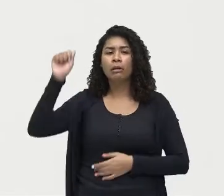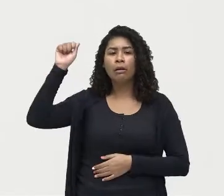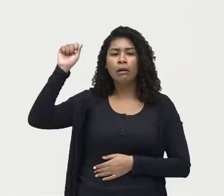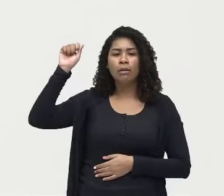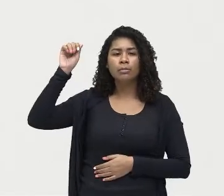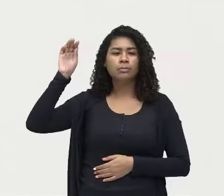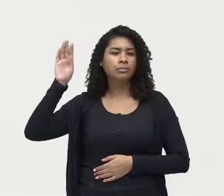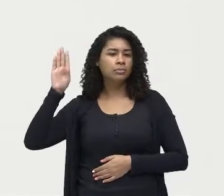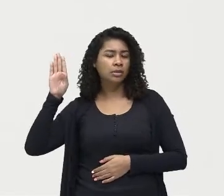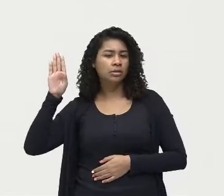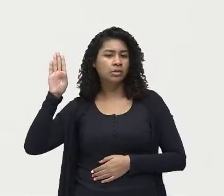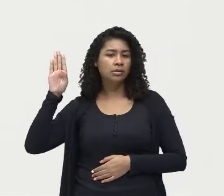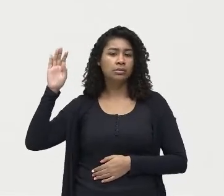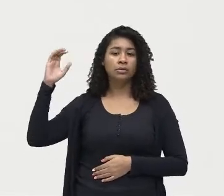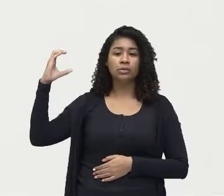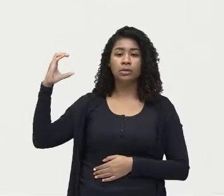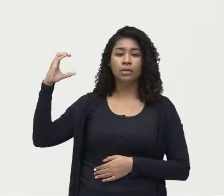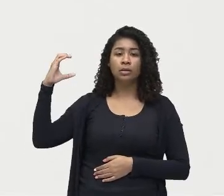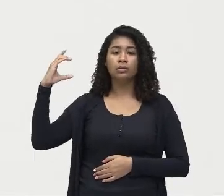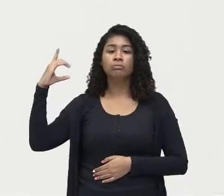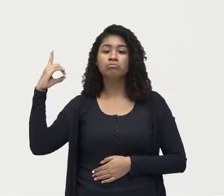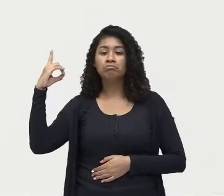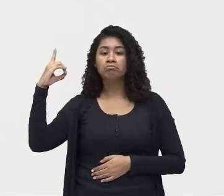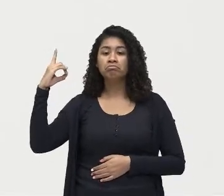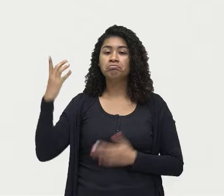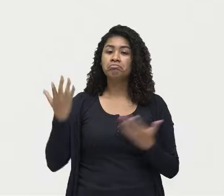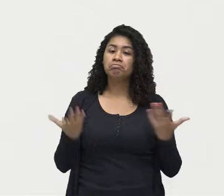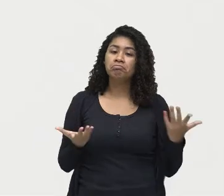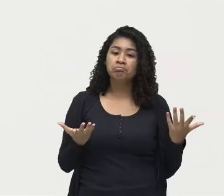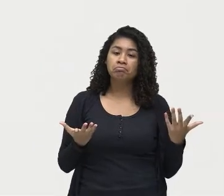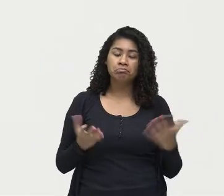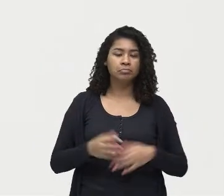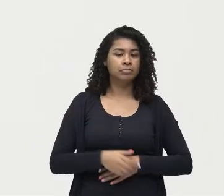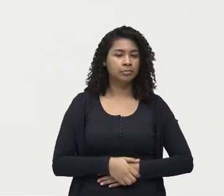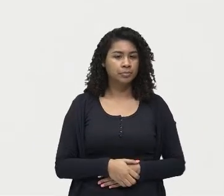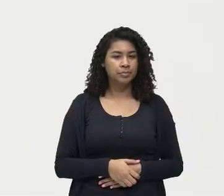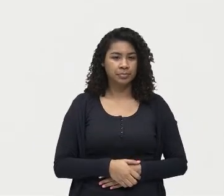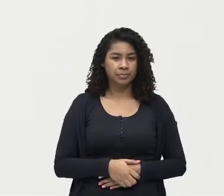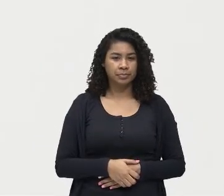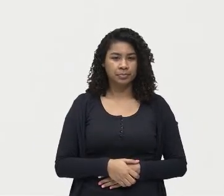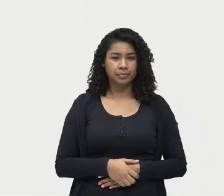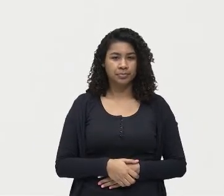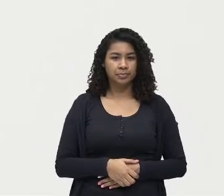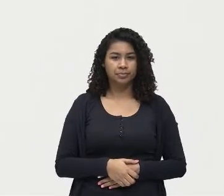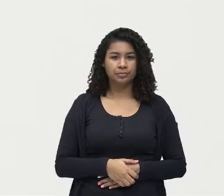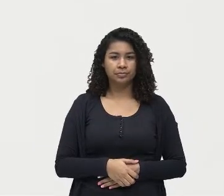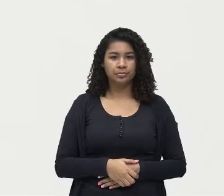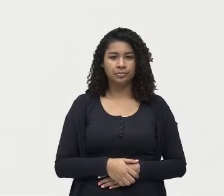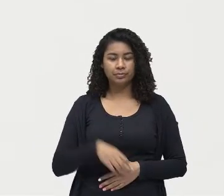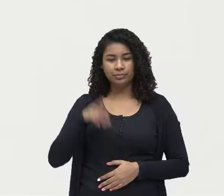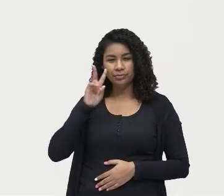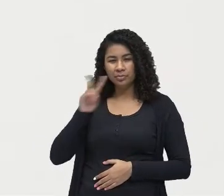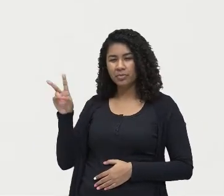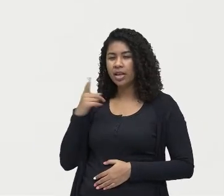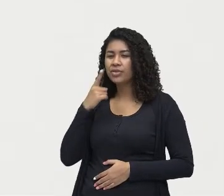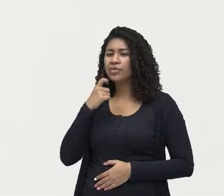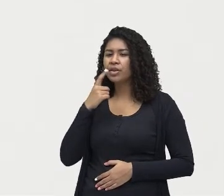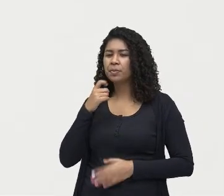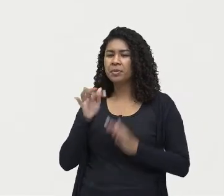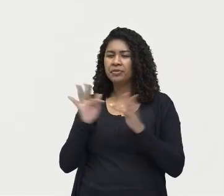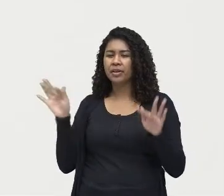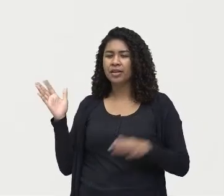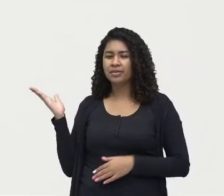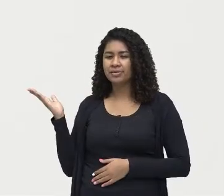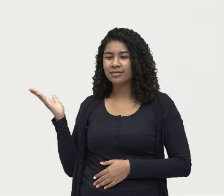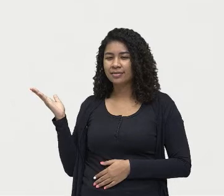que, ainda que tenha sido ou desde que fosse. Então nós temos aqui, ó, nunca conseguiu uma reputação no